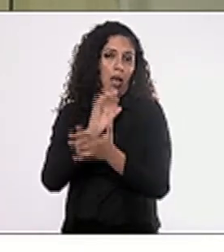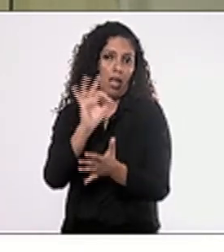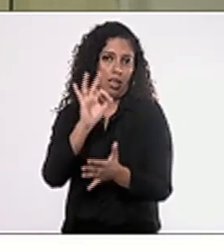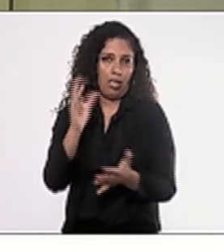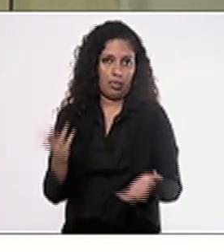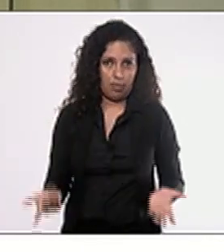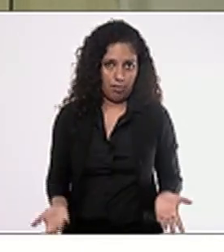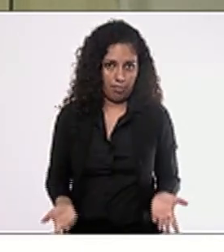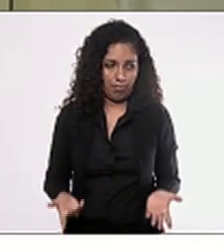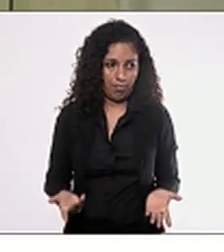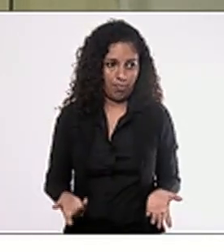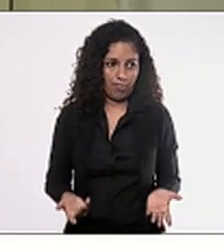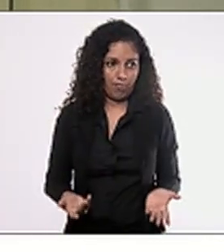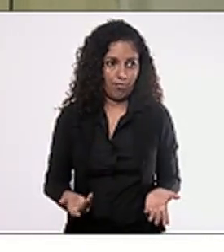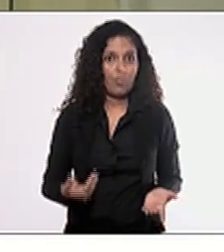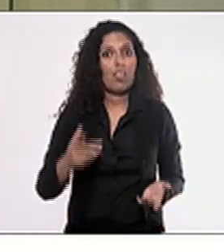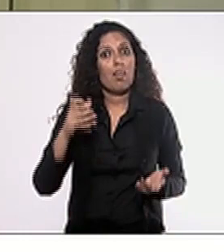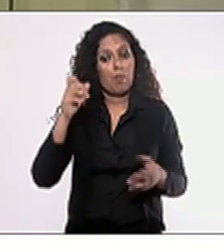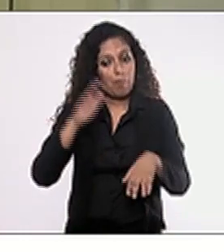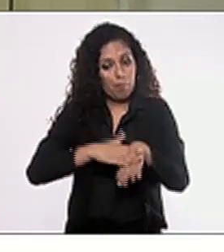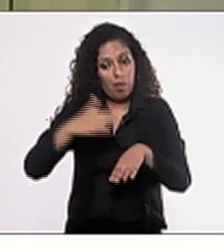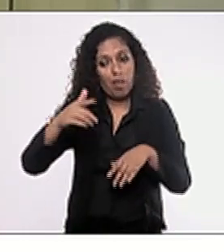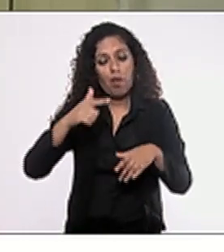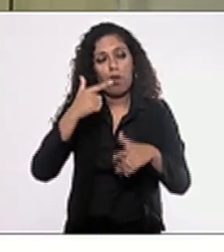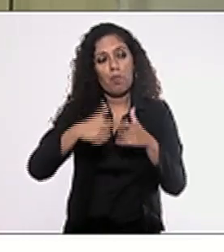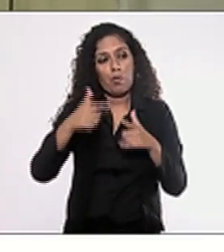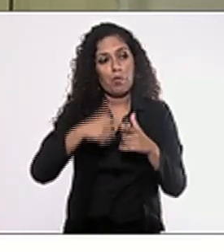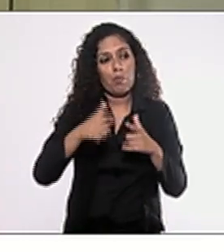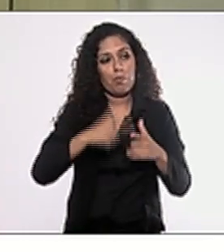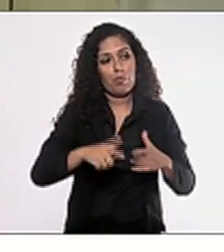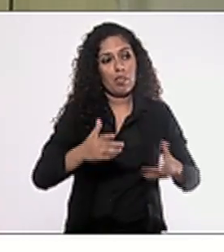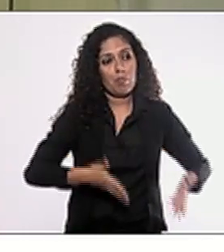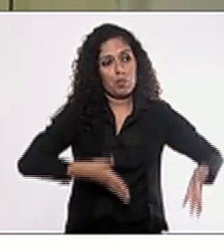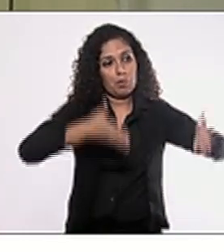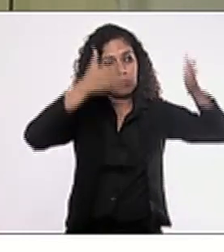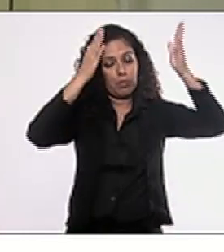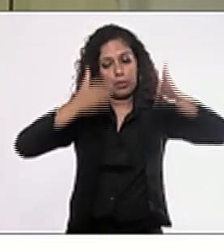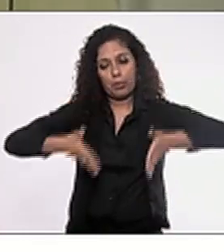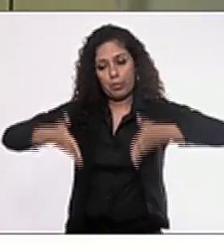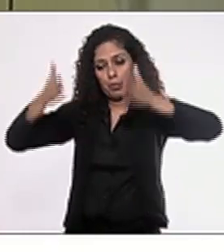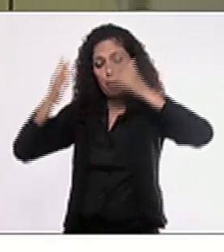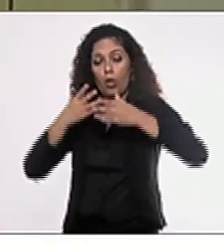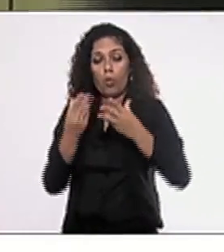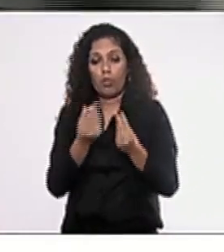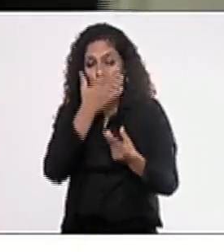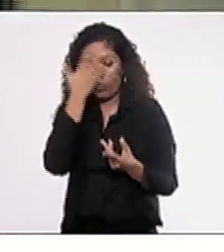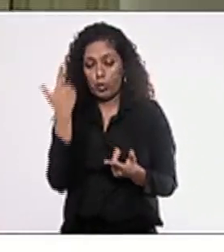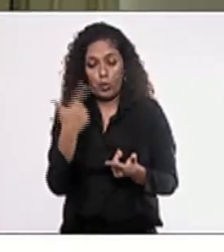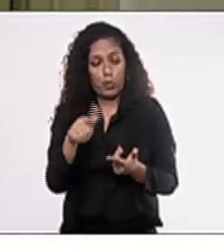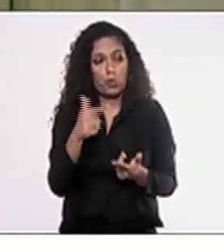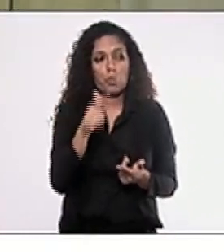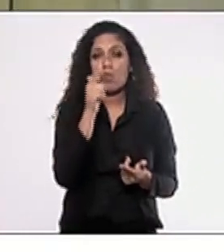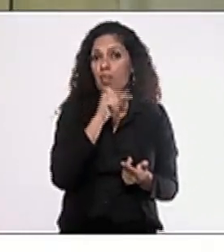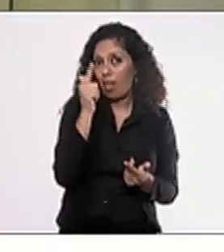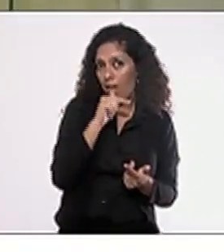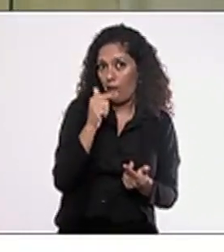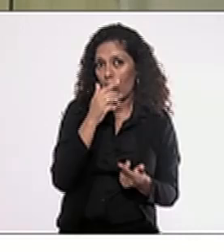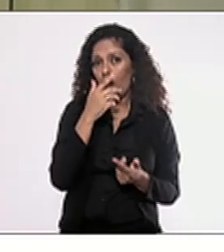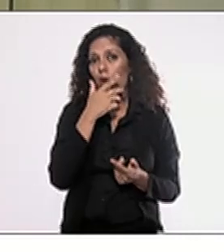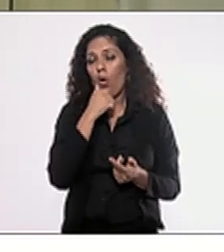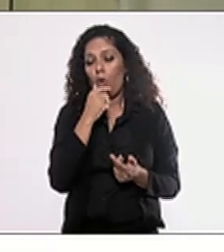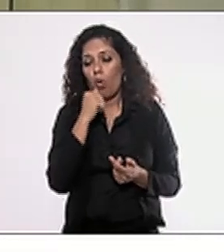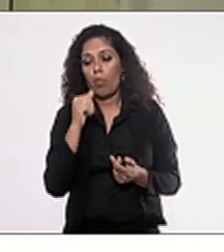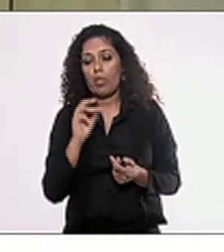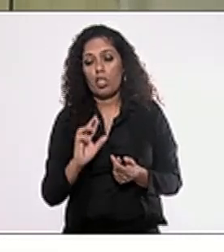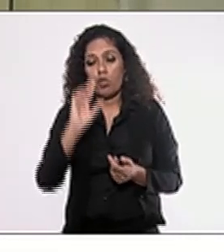apartamento. E esse hoje é o maior problema nesses grandes condomínios. Muitos moradores com água cortada pelo síndico, porque não